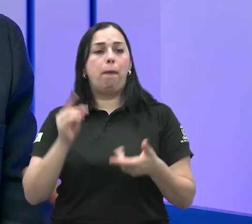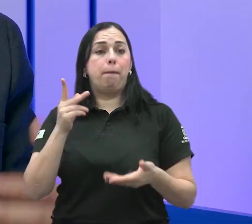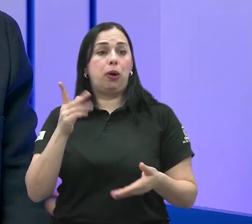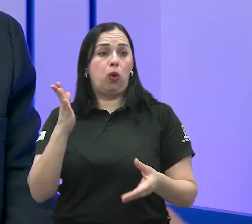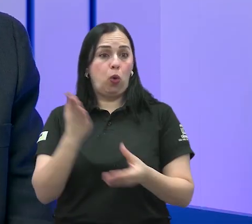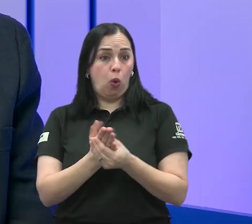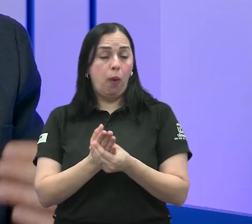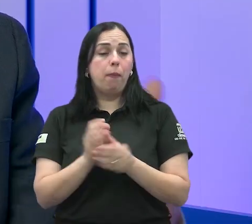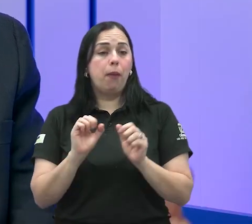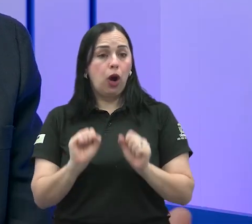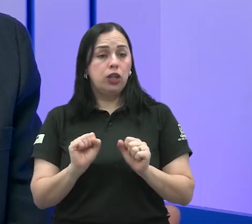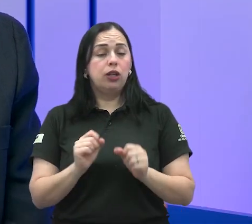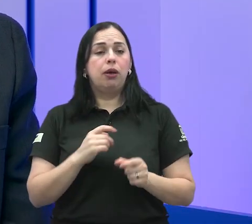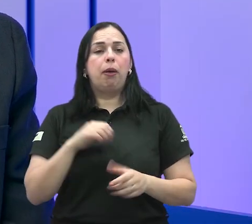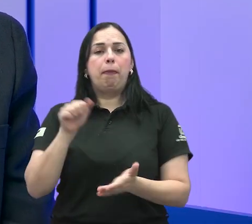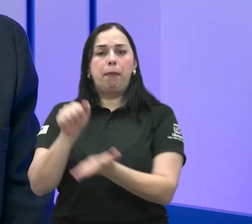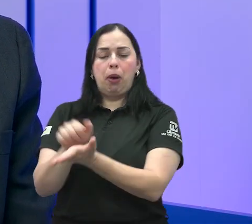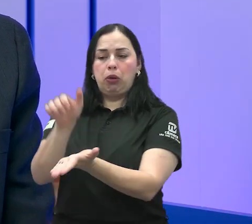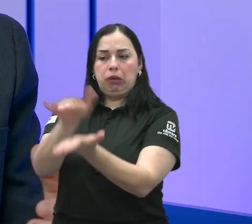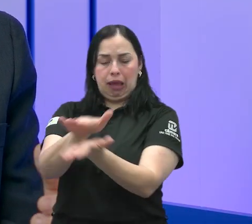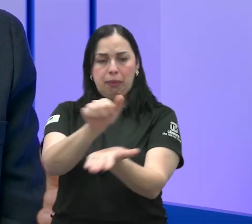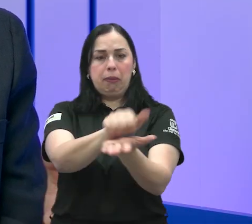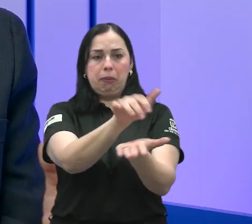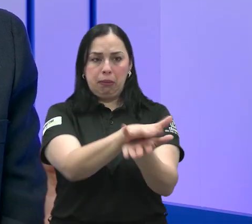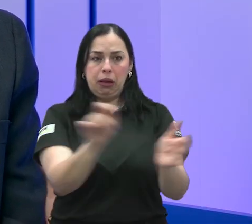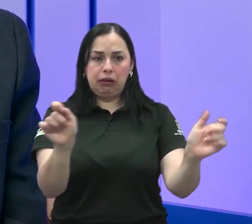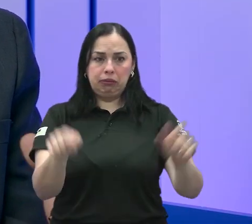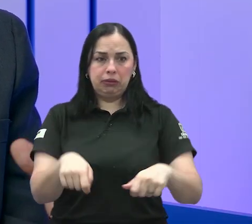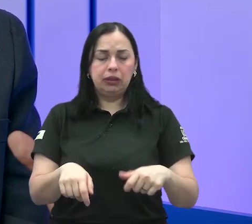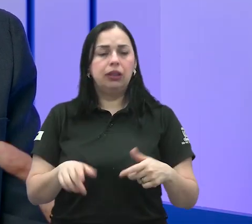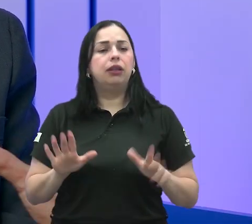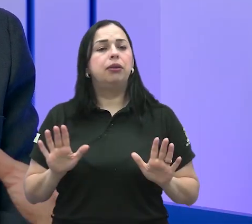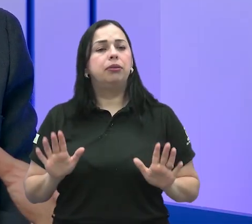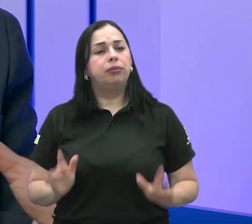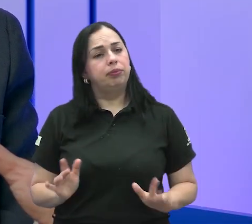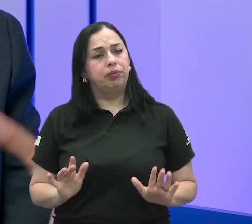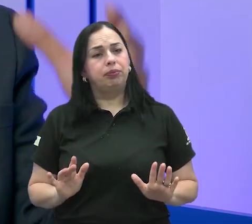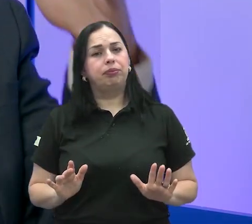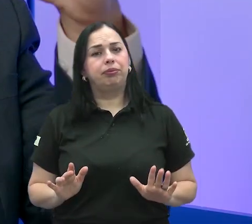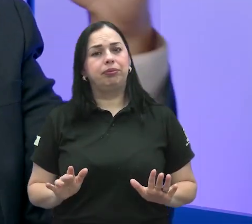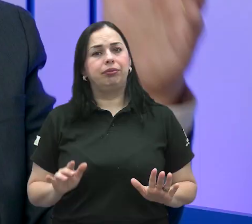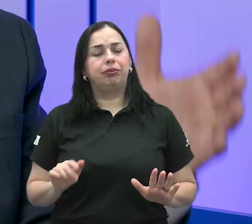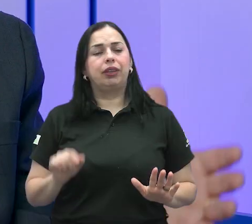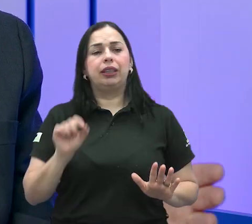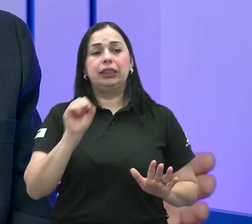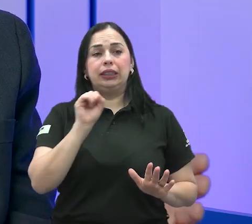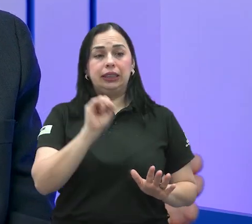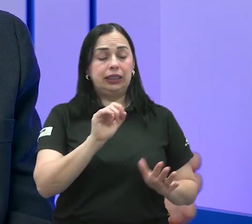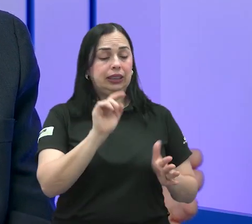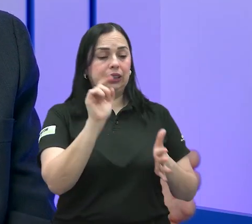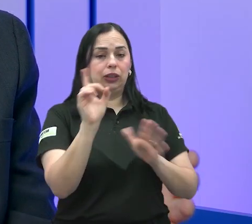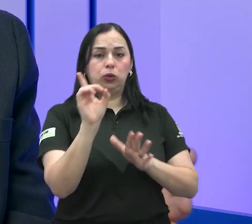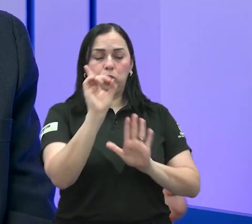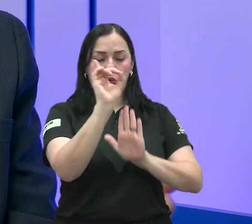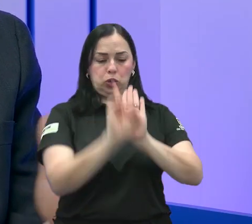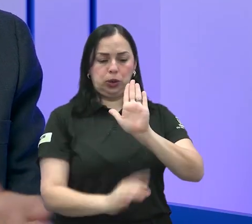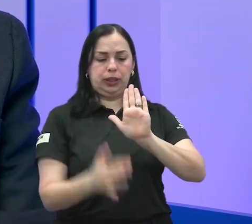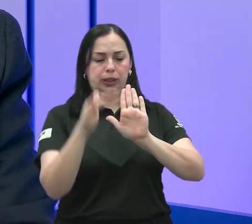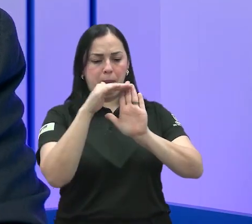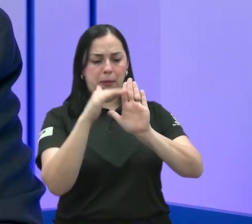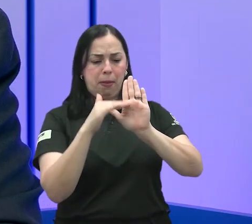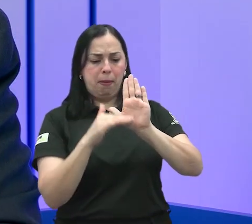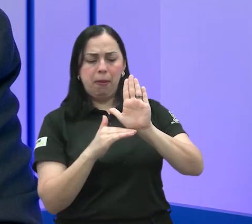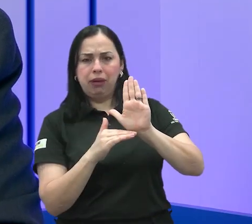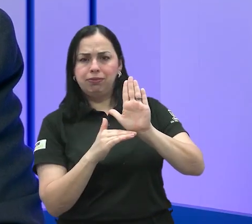pode multar, pode dar diretivas, para que se, dentro daquele arcabouço de direitos protegidos, a